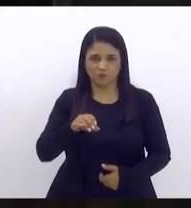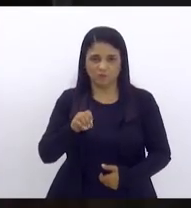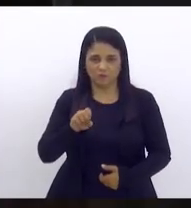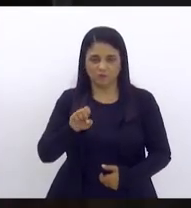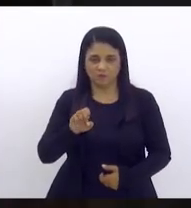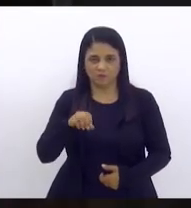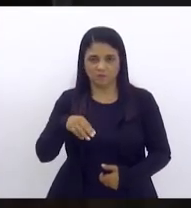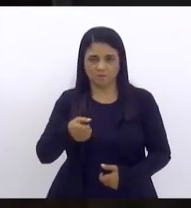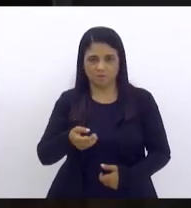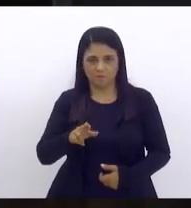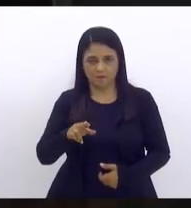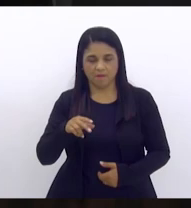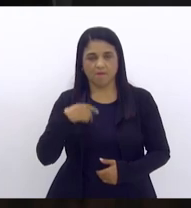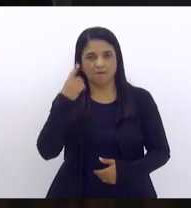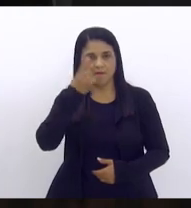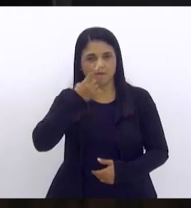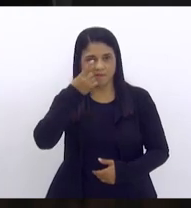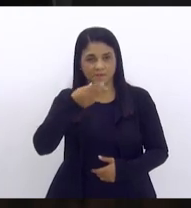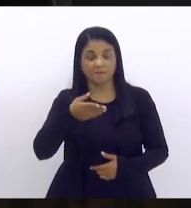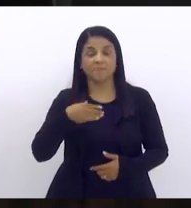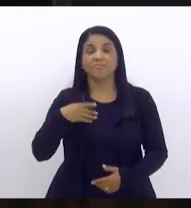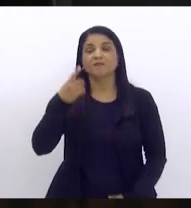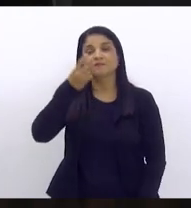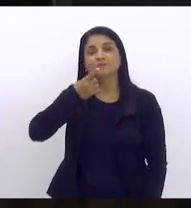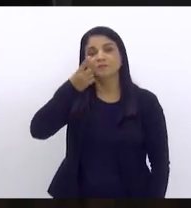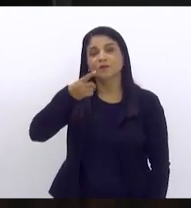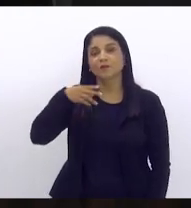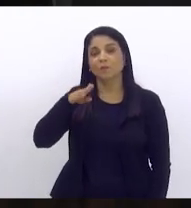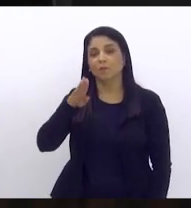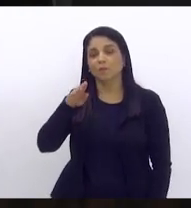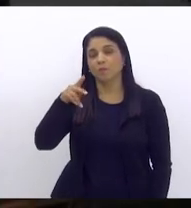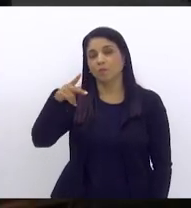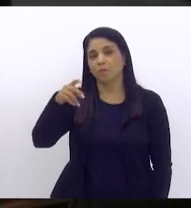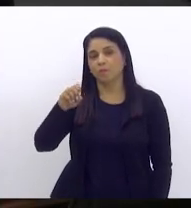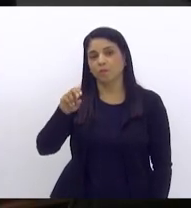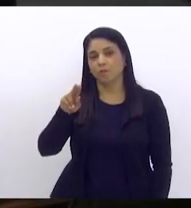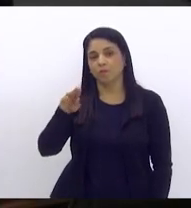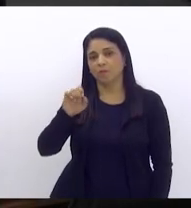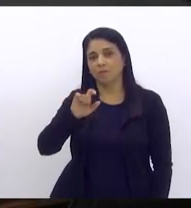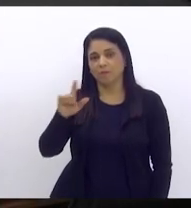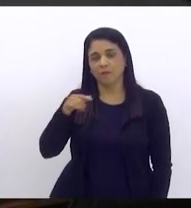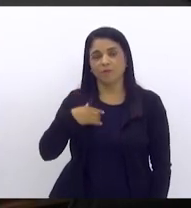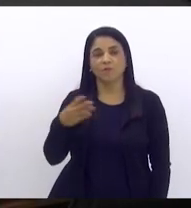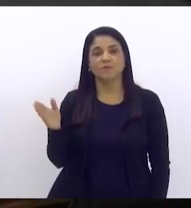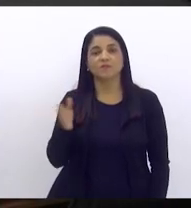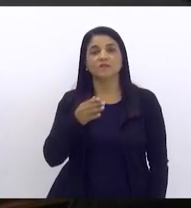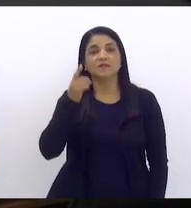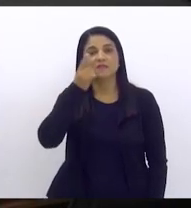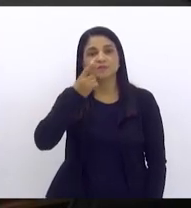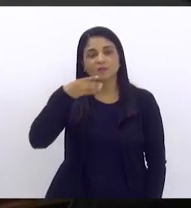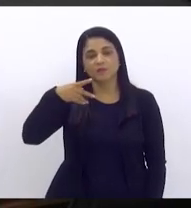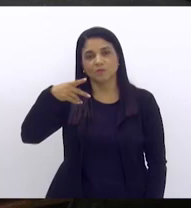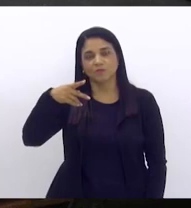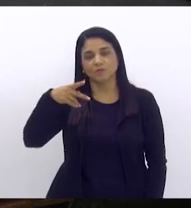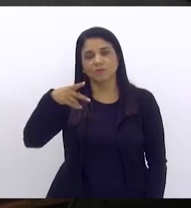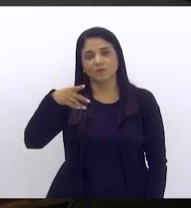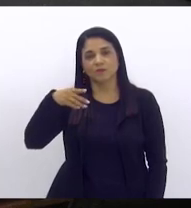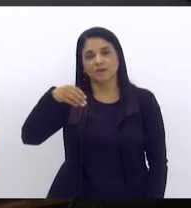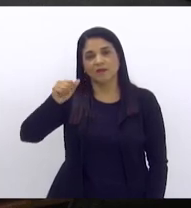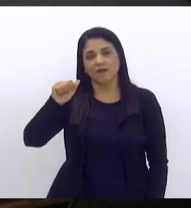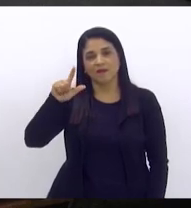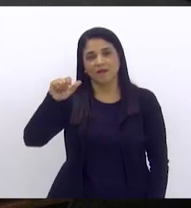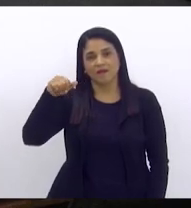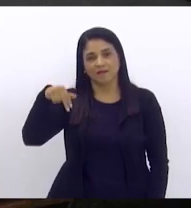Amorim, deputado Paubel, deputado Alan, o tema que